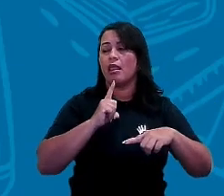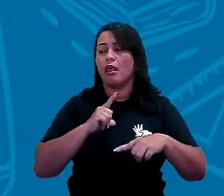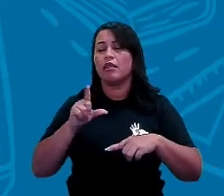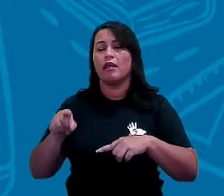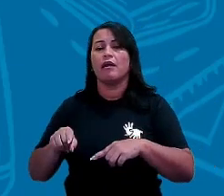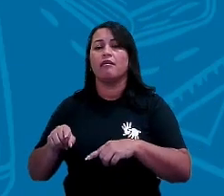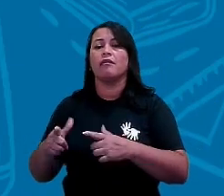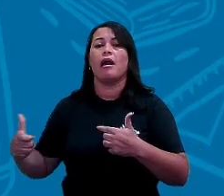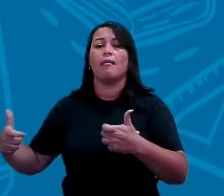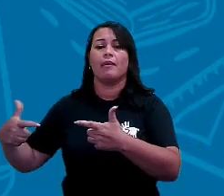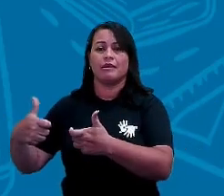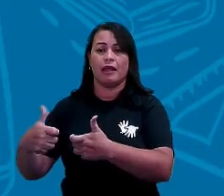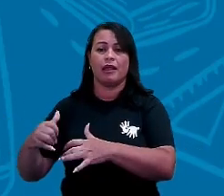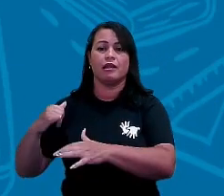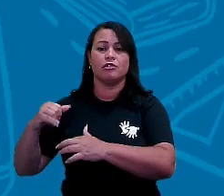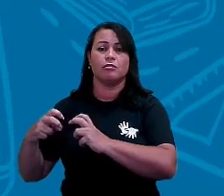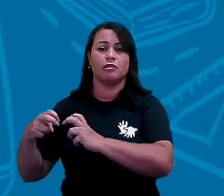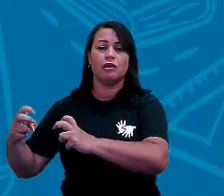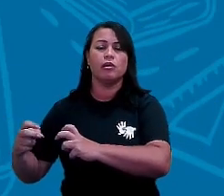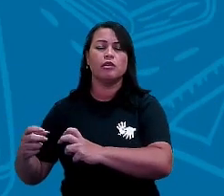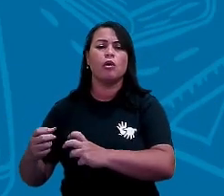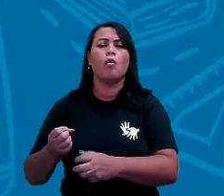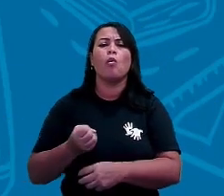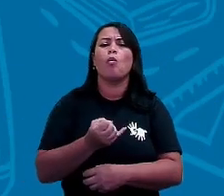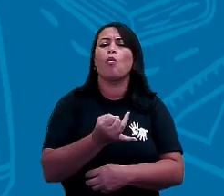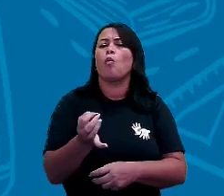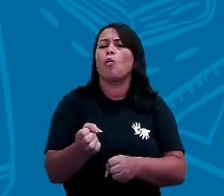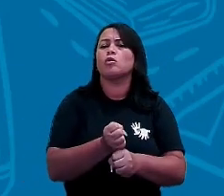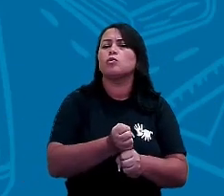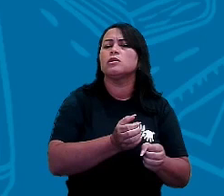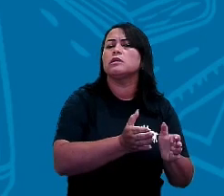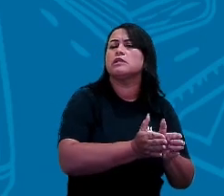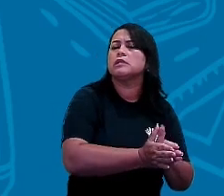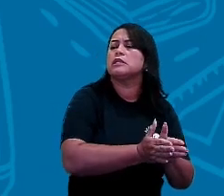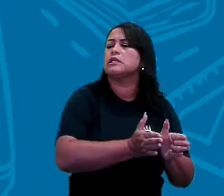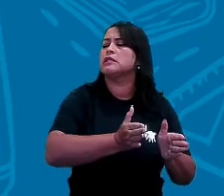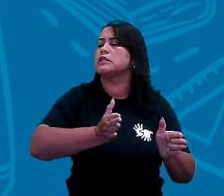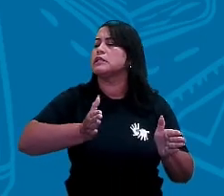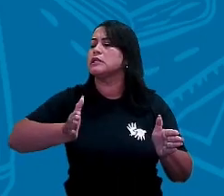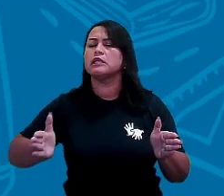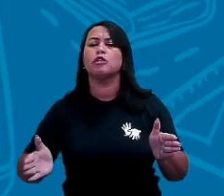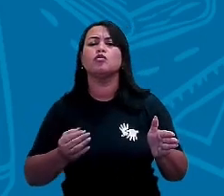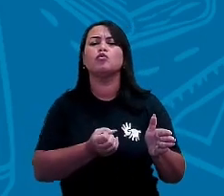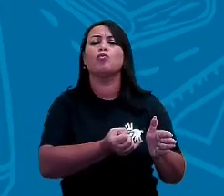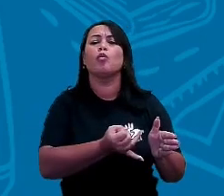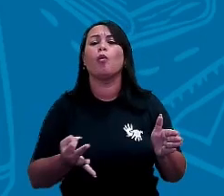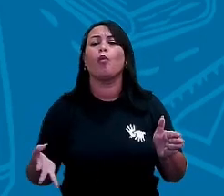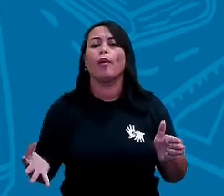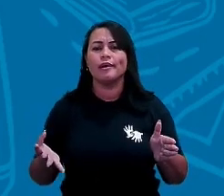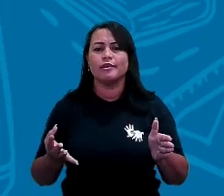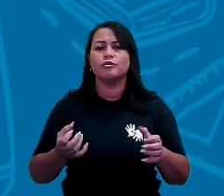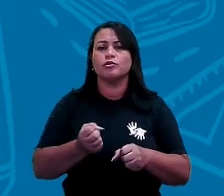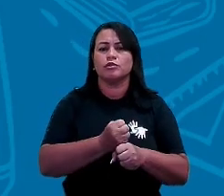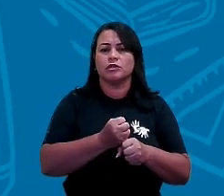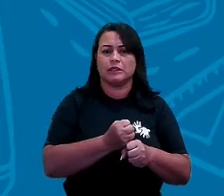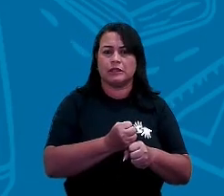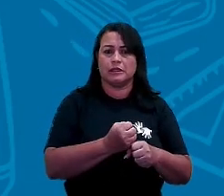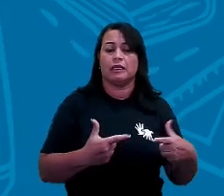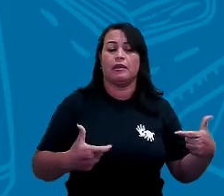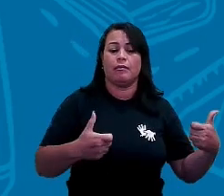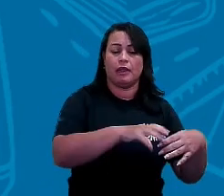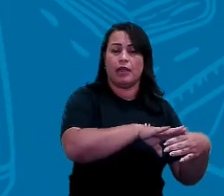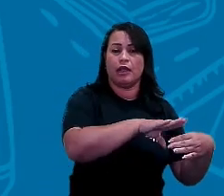Monte dos Guararapes. Eu quero saber quantos anos, né? Quanto tempo se passou da Batalha do Monte